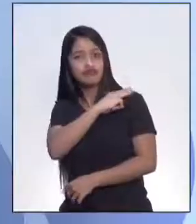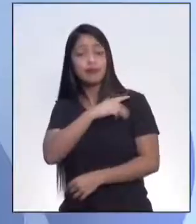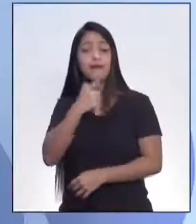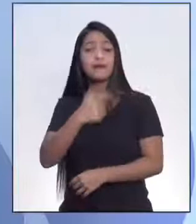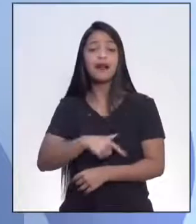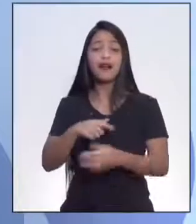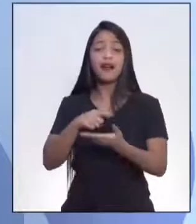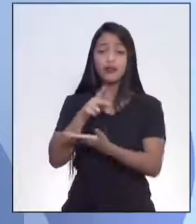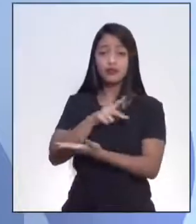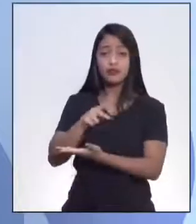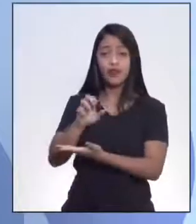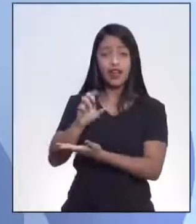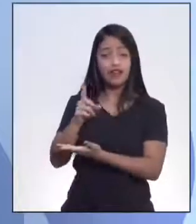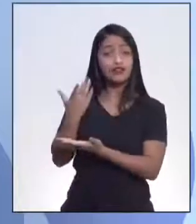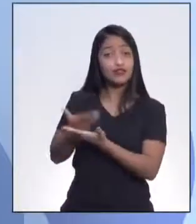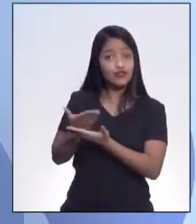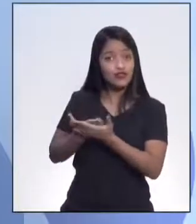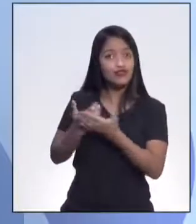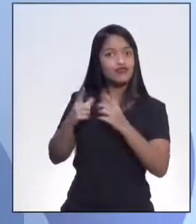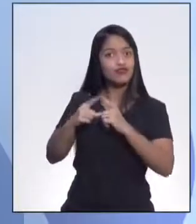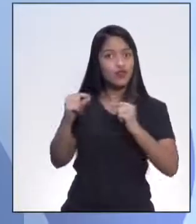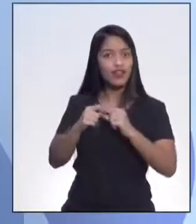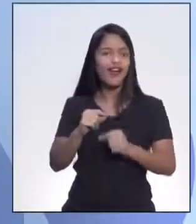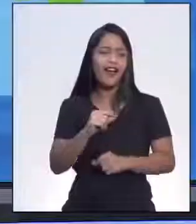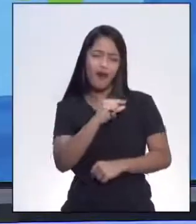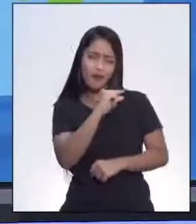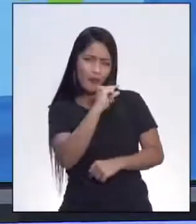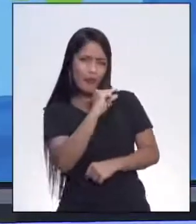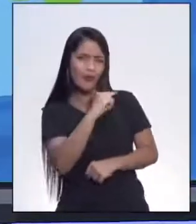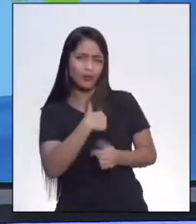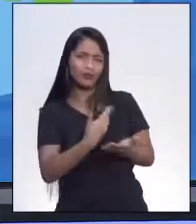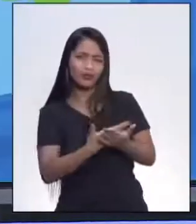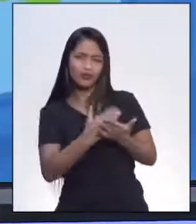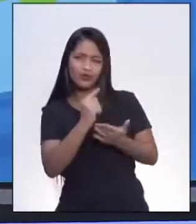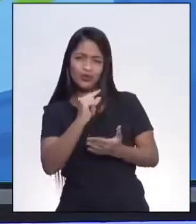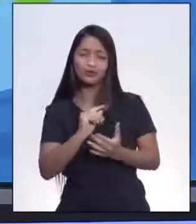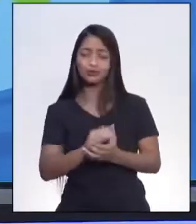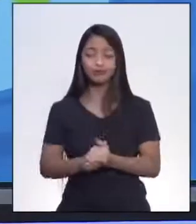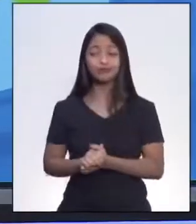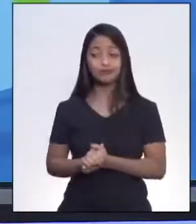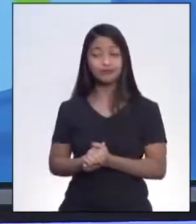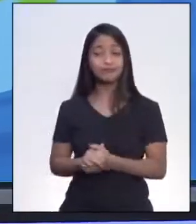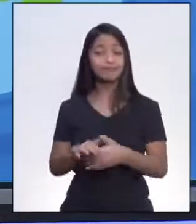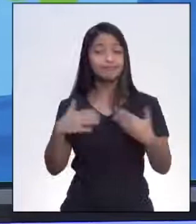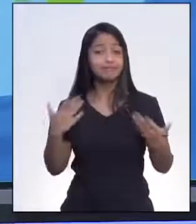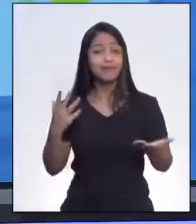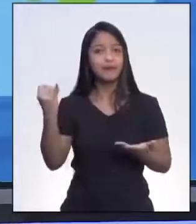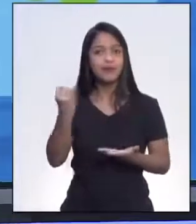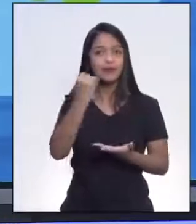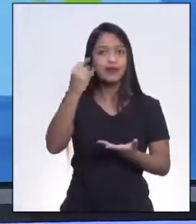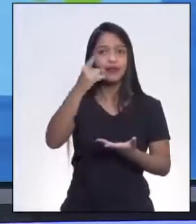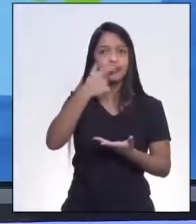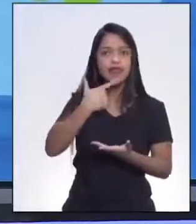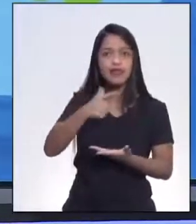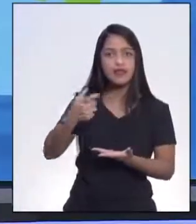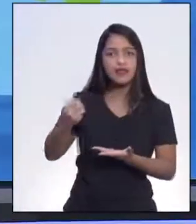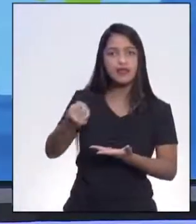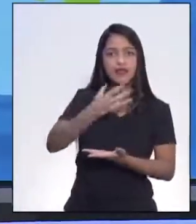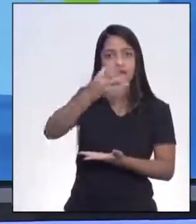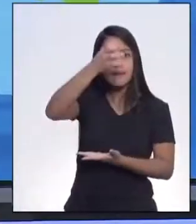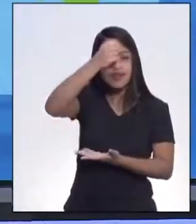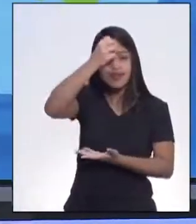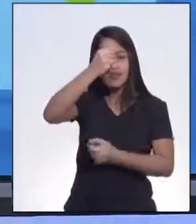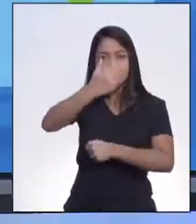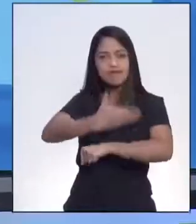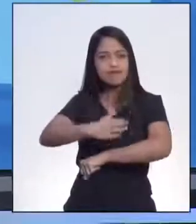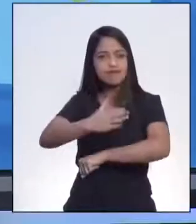japonês. Pouquinho, pouquinho. Né? Então, é importante a gente aí aprender um novo idioma, a praticar, a melhorar o